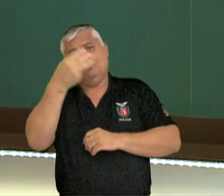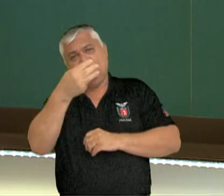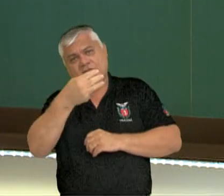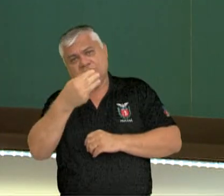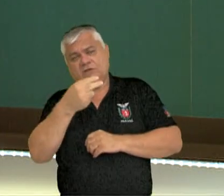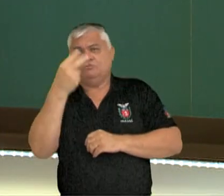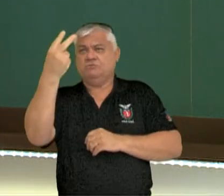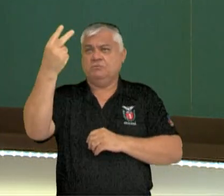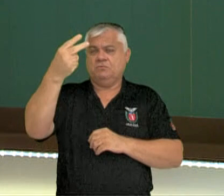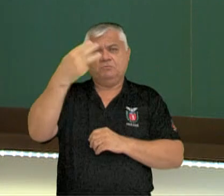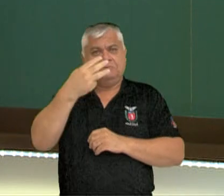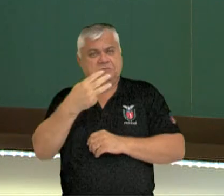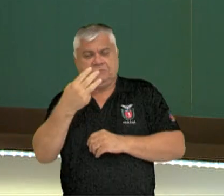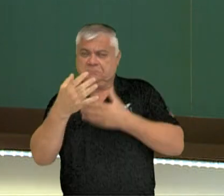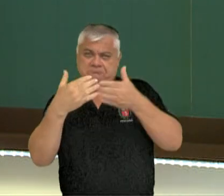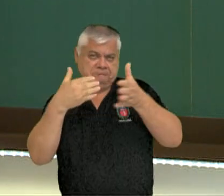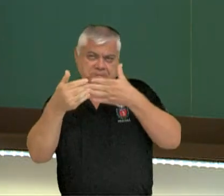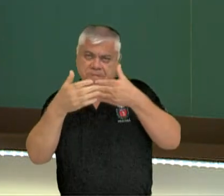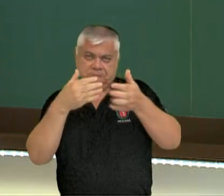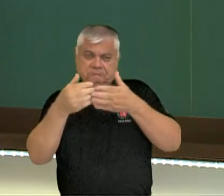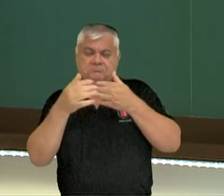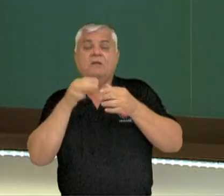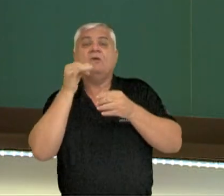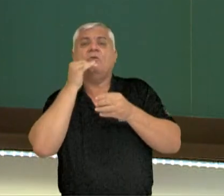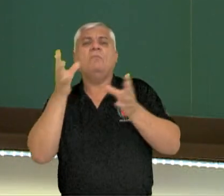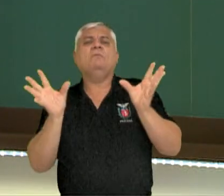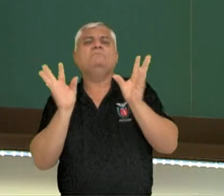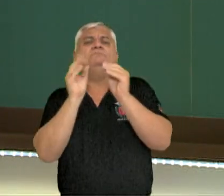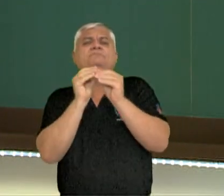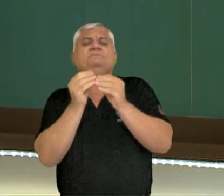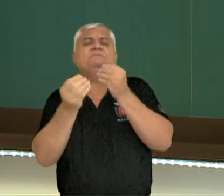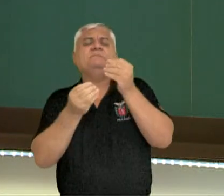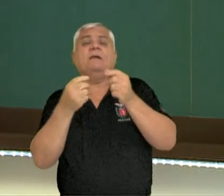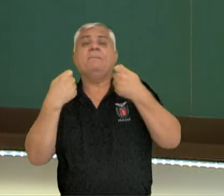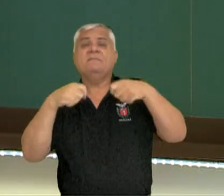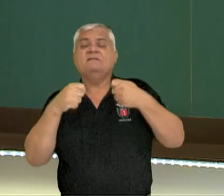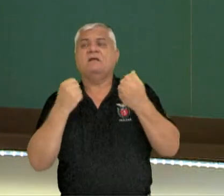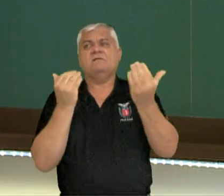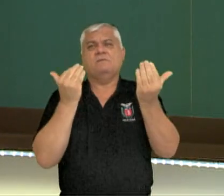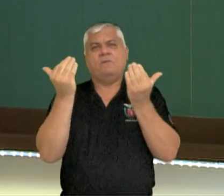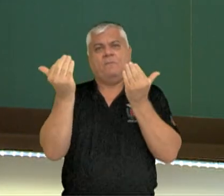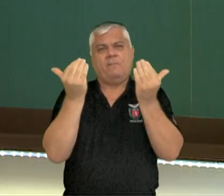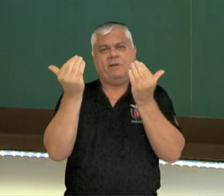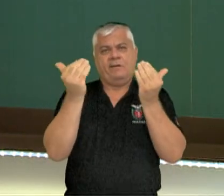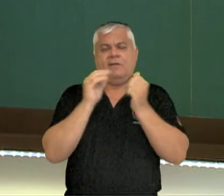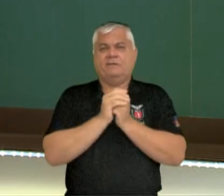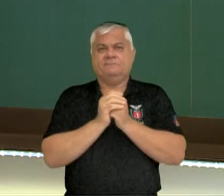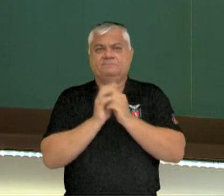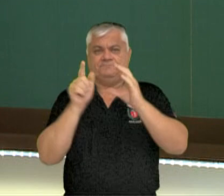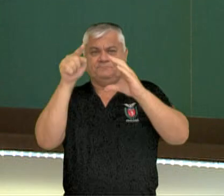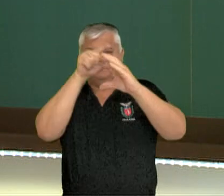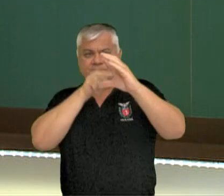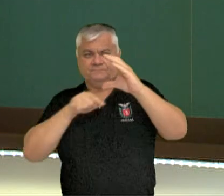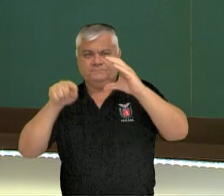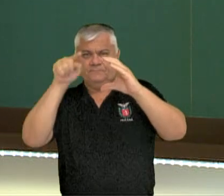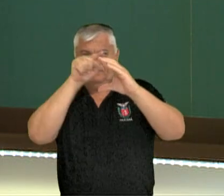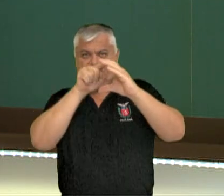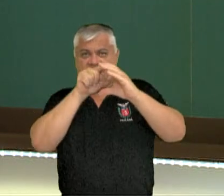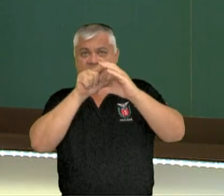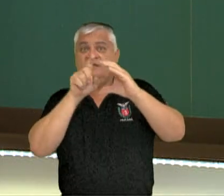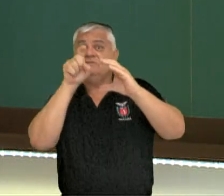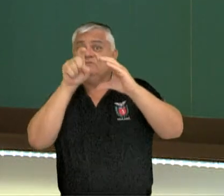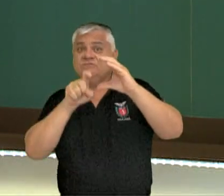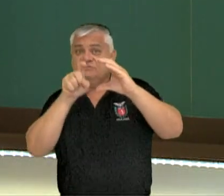do segundo como do terceiro, para eu fazer essa redução, eu vou comparar esse ângulo com o ângulo que está sobre o eixo